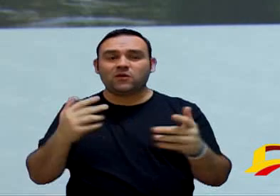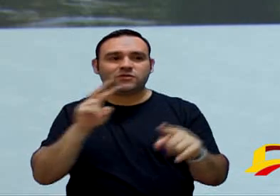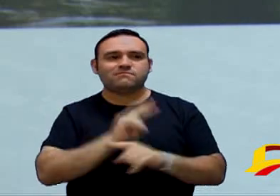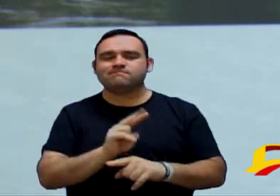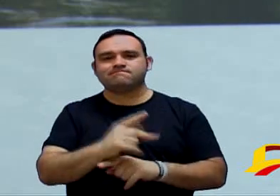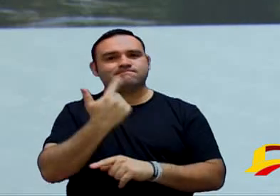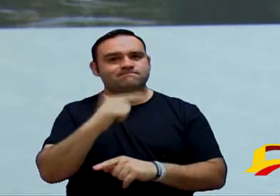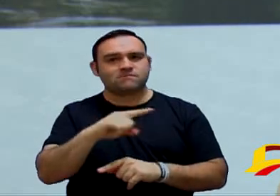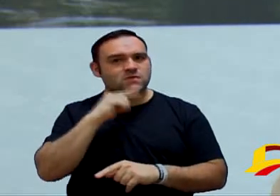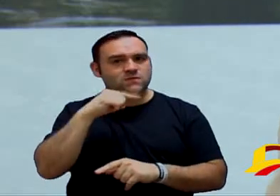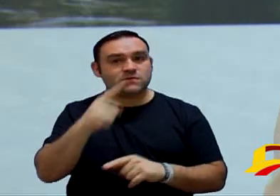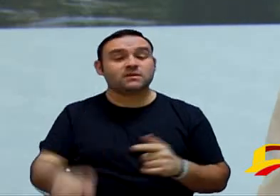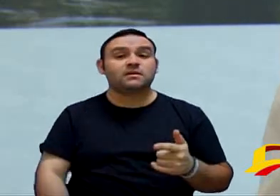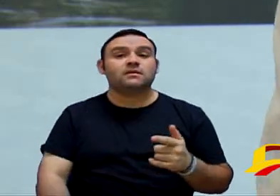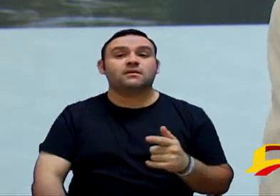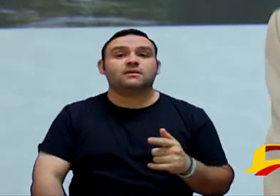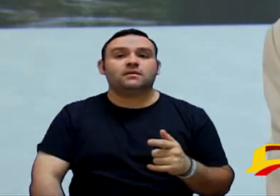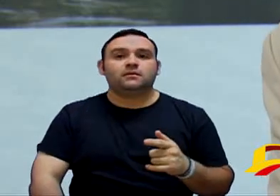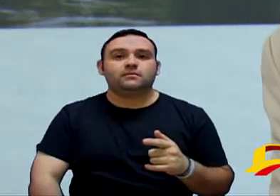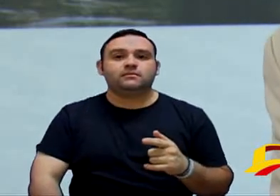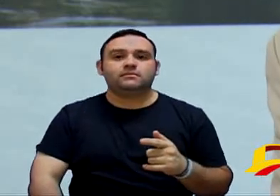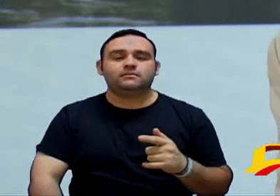recuperado o vereador